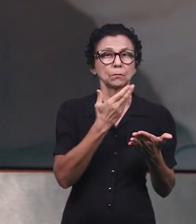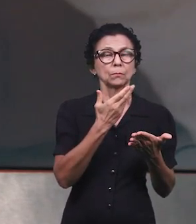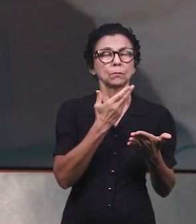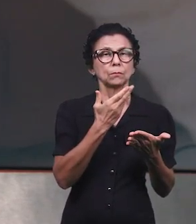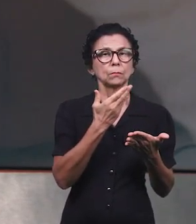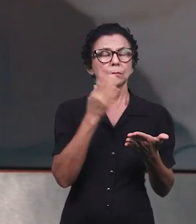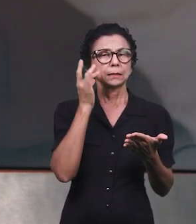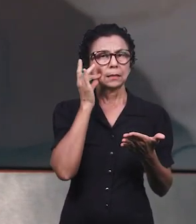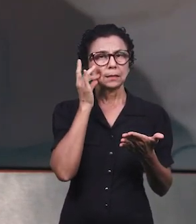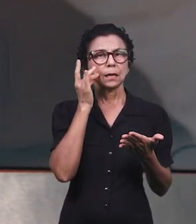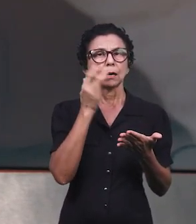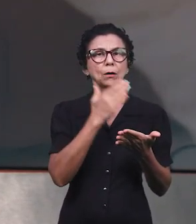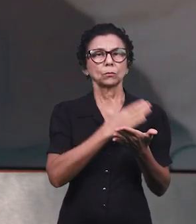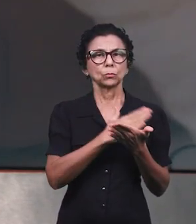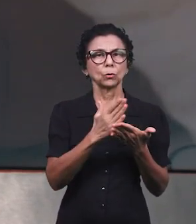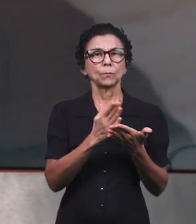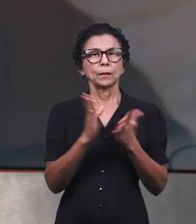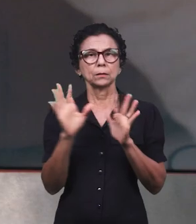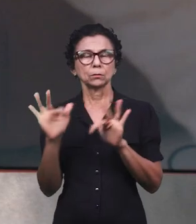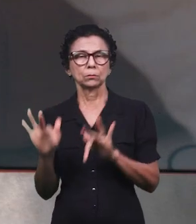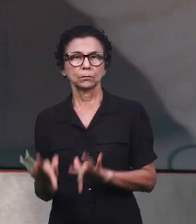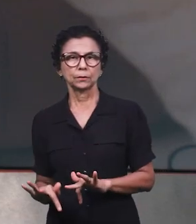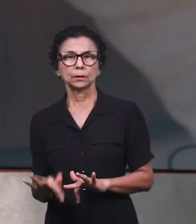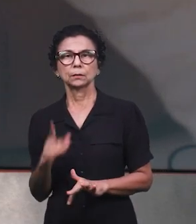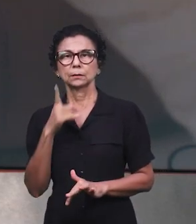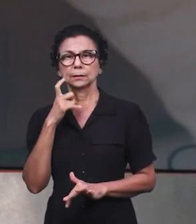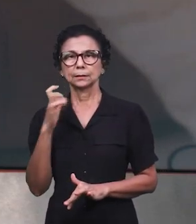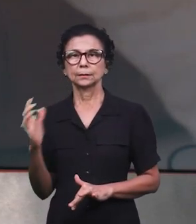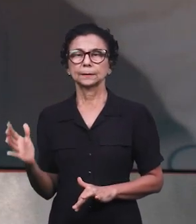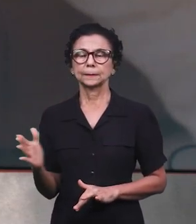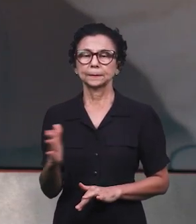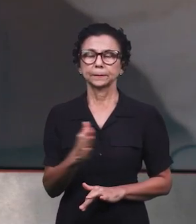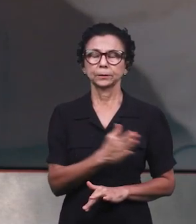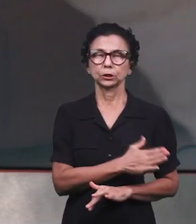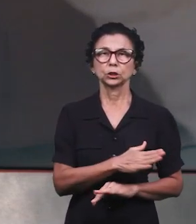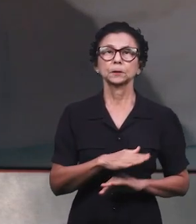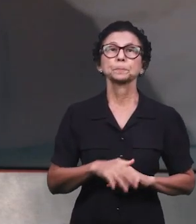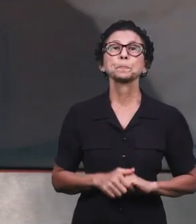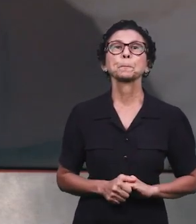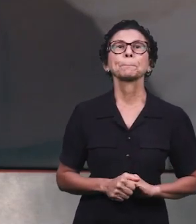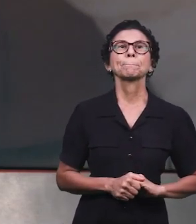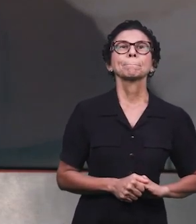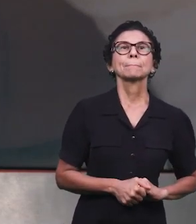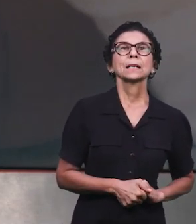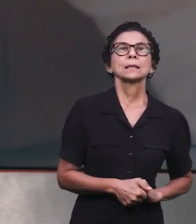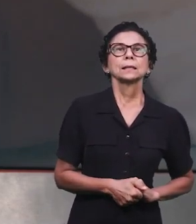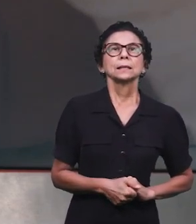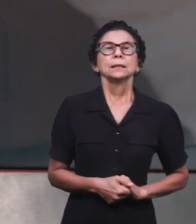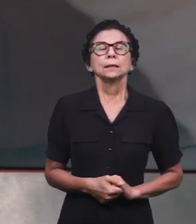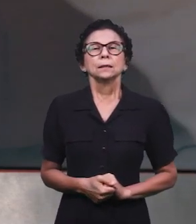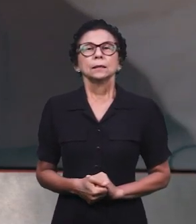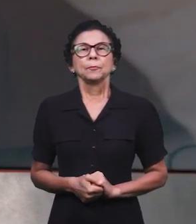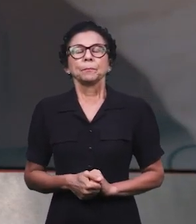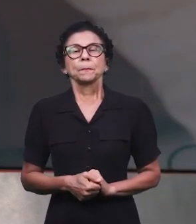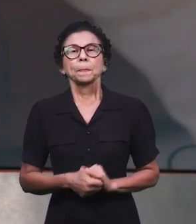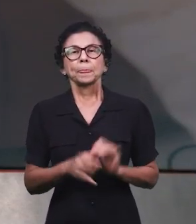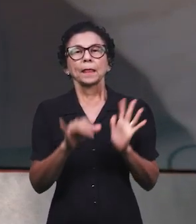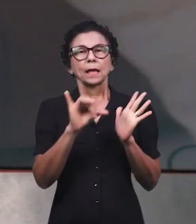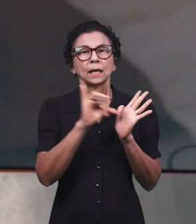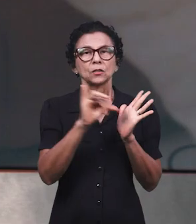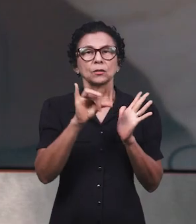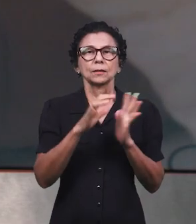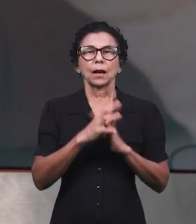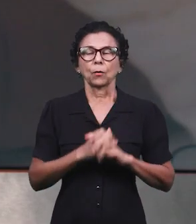ó. Prioridade em concursos locais, tá? Às vezes você vai ter um edital de um